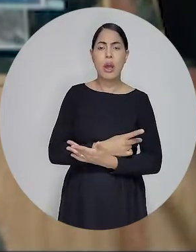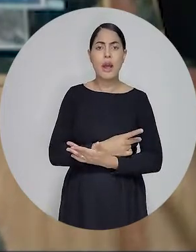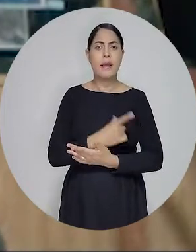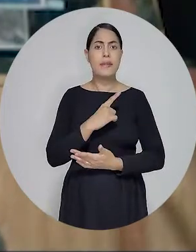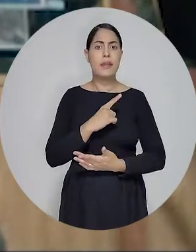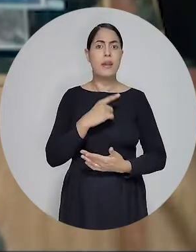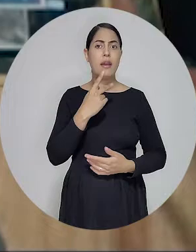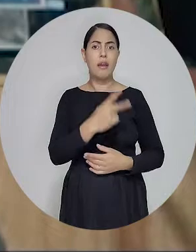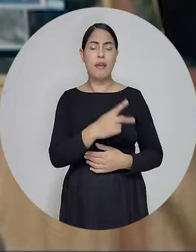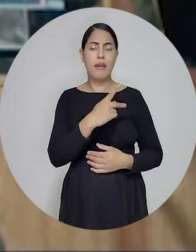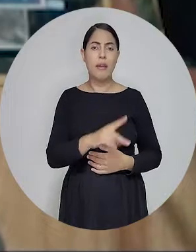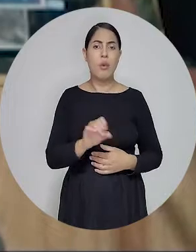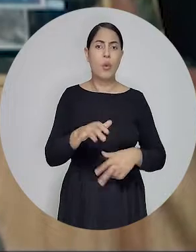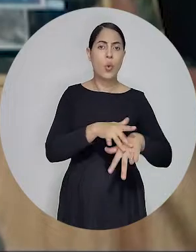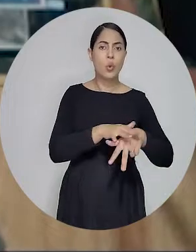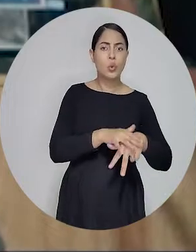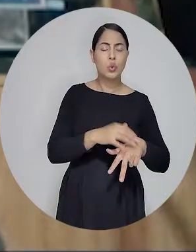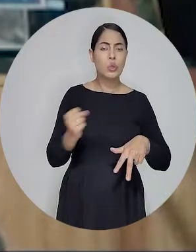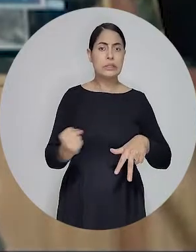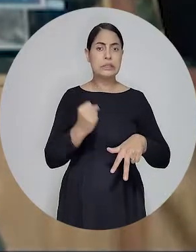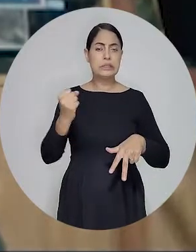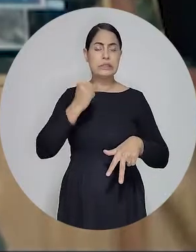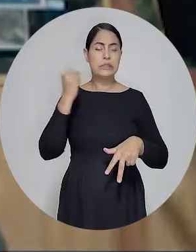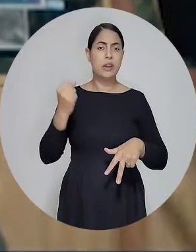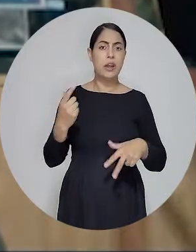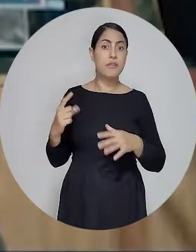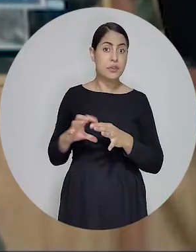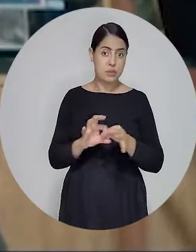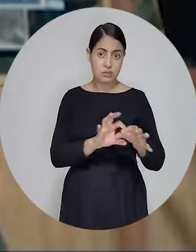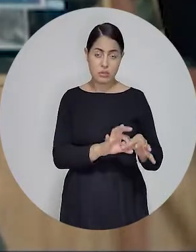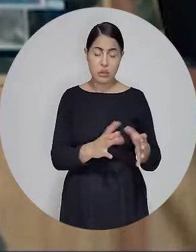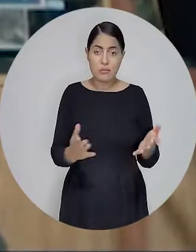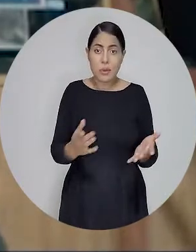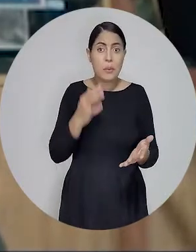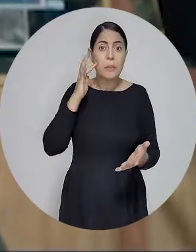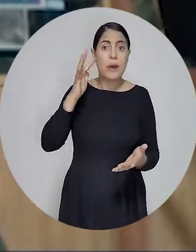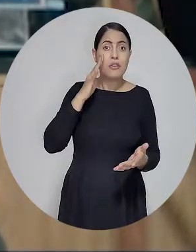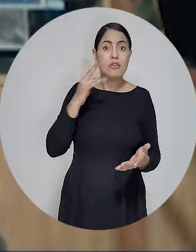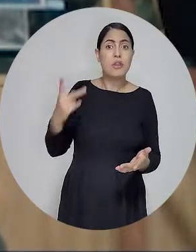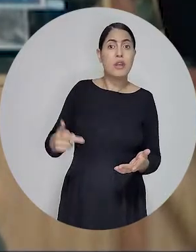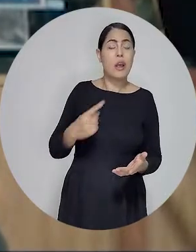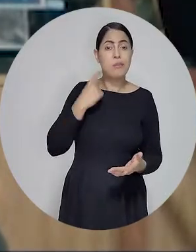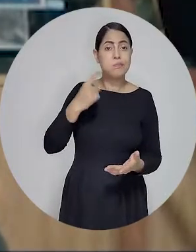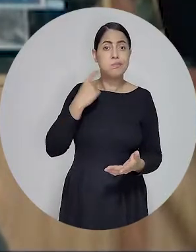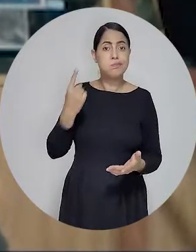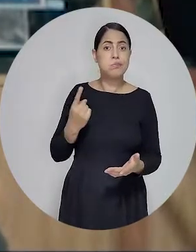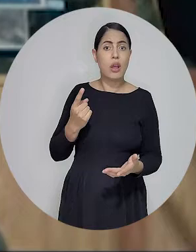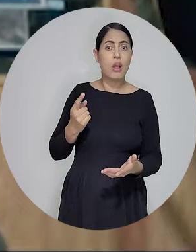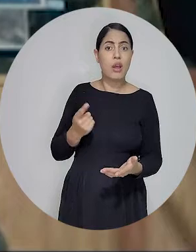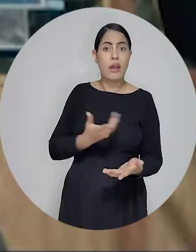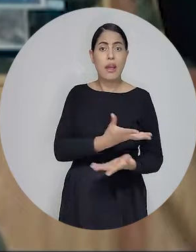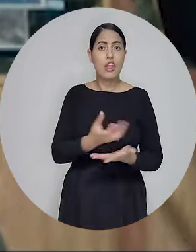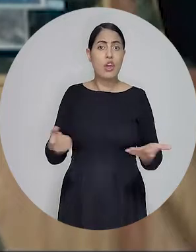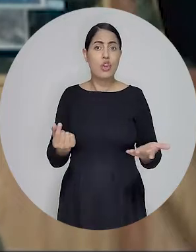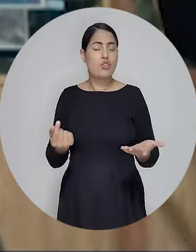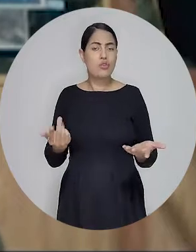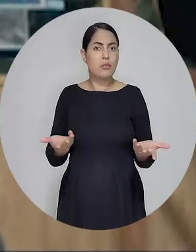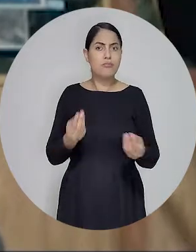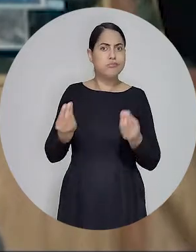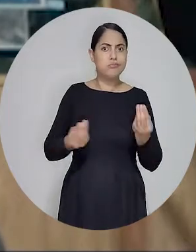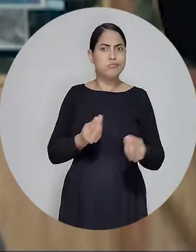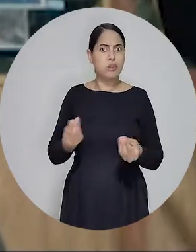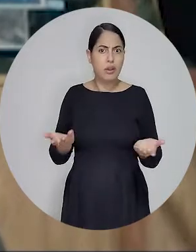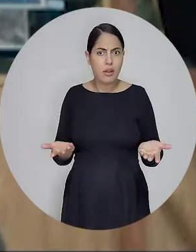direito preferencial ao recebimento do crédito ou pela idade ou pela doença grave que é portador, e o advogado não vai receber o seu